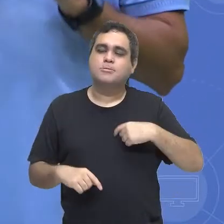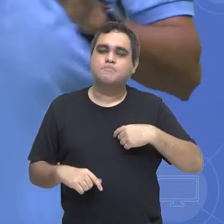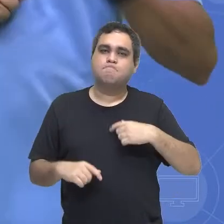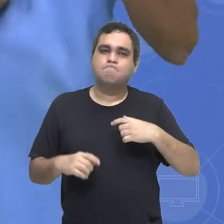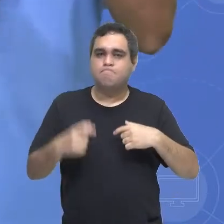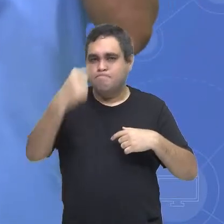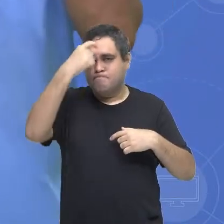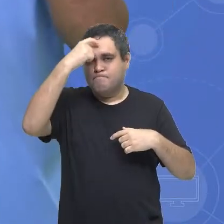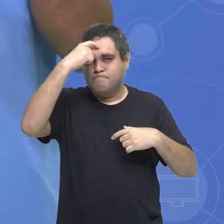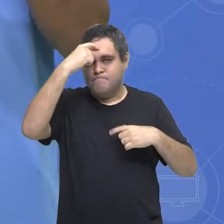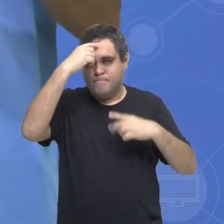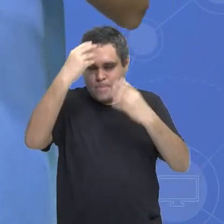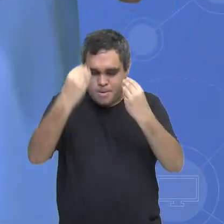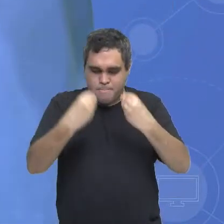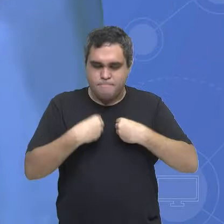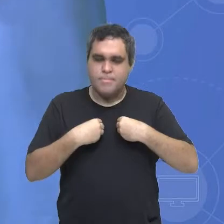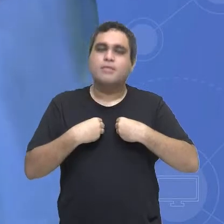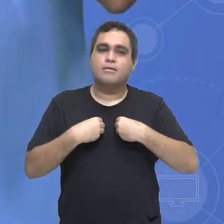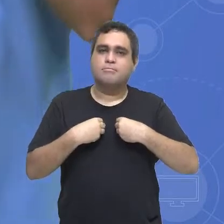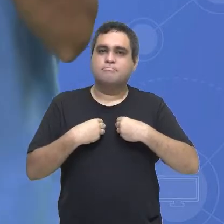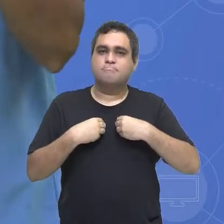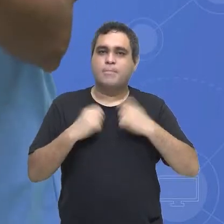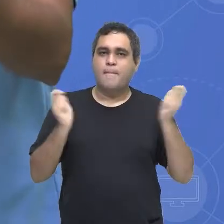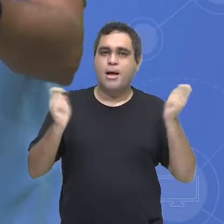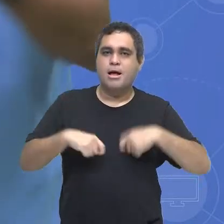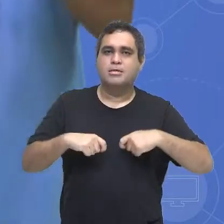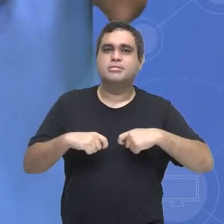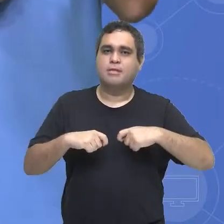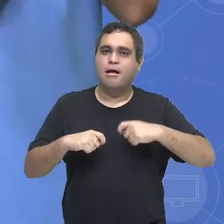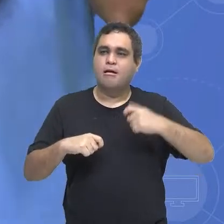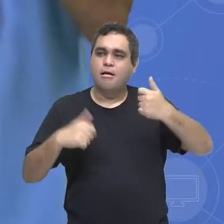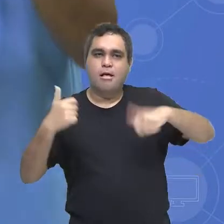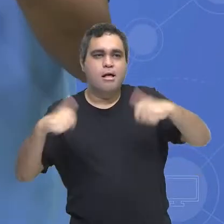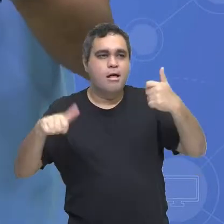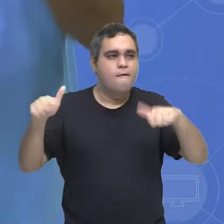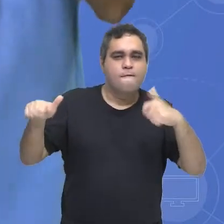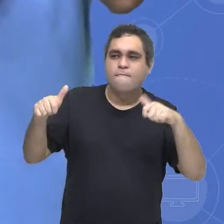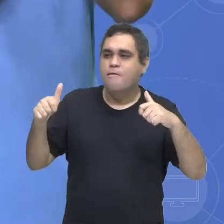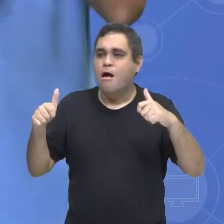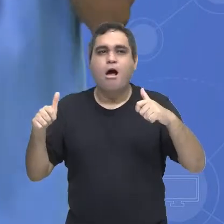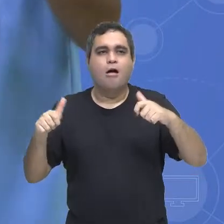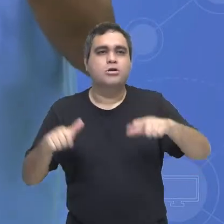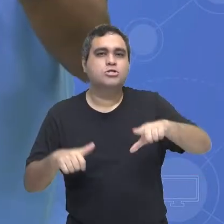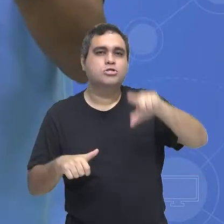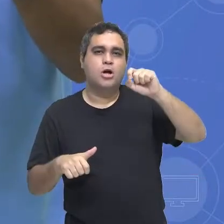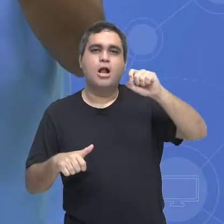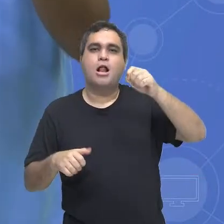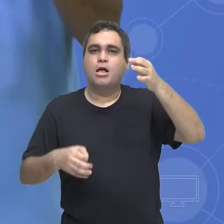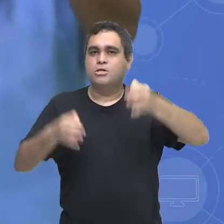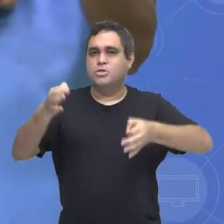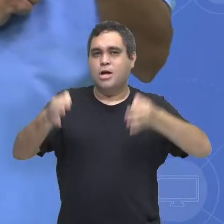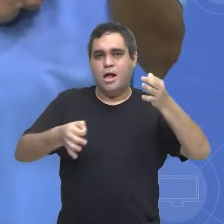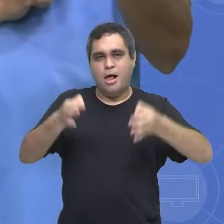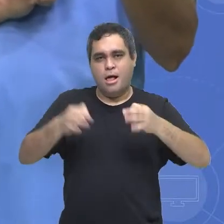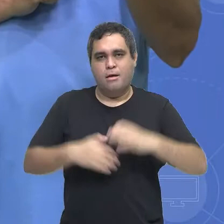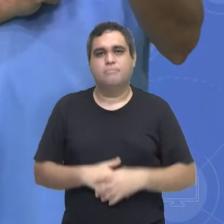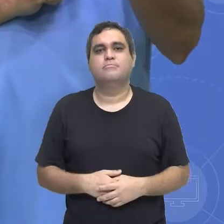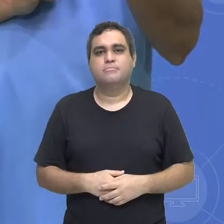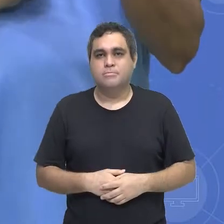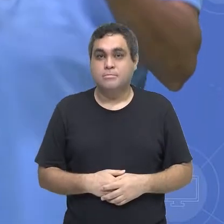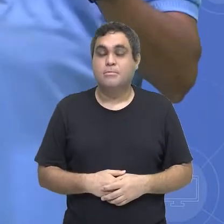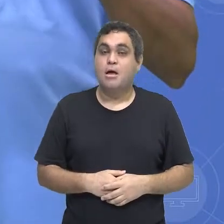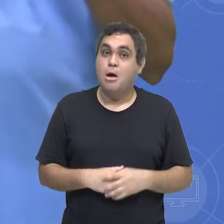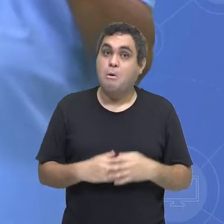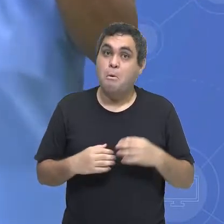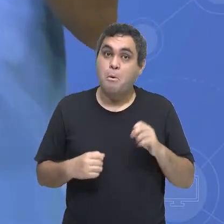vida. Olha só, a capacidade de avaliar, decidir, julgar. Opa, que bacana,